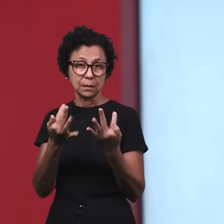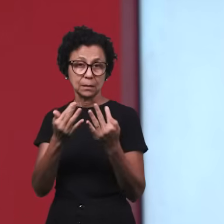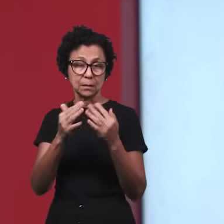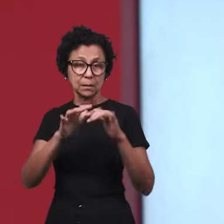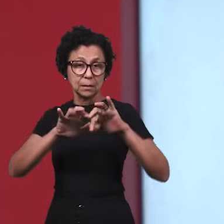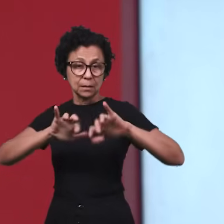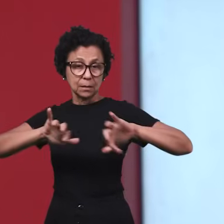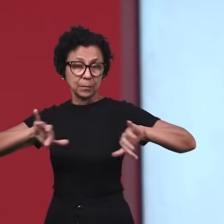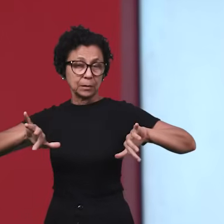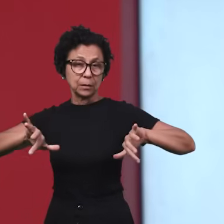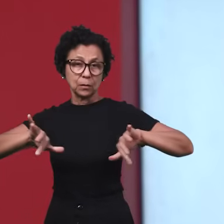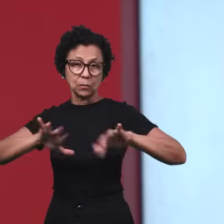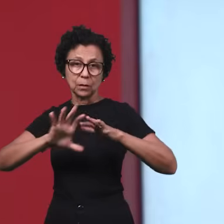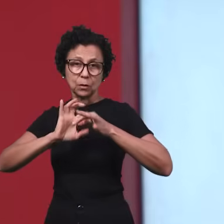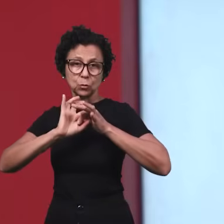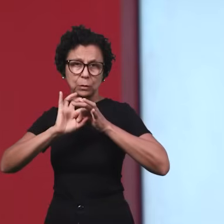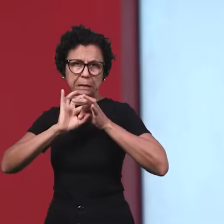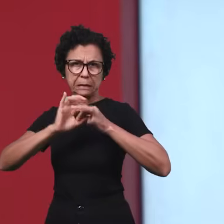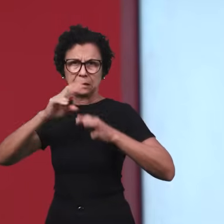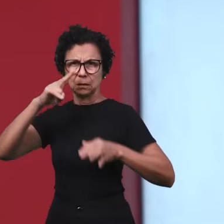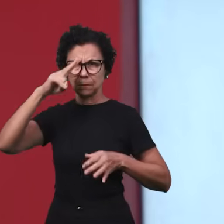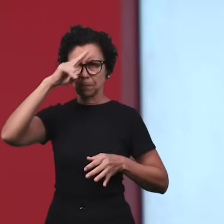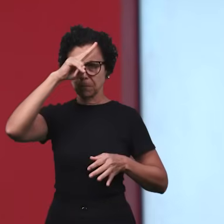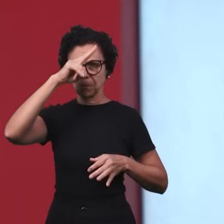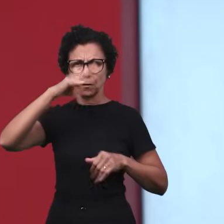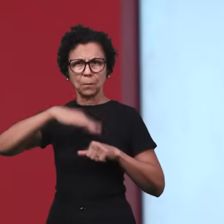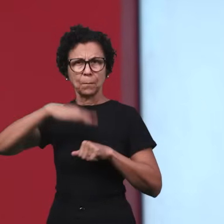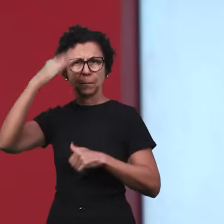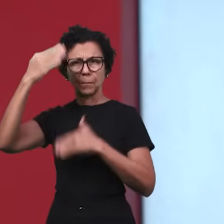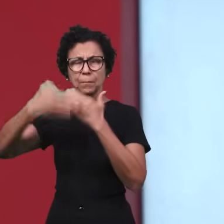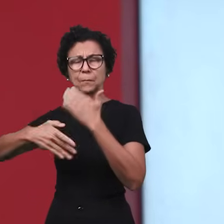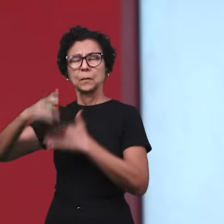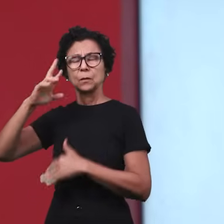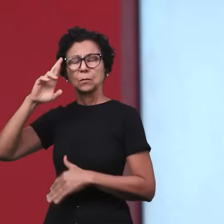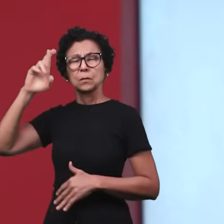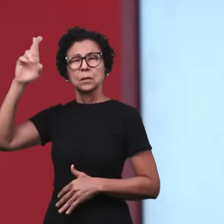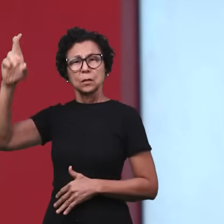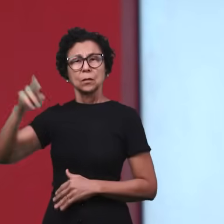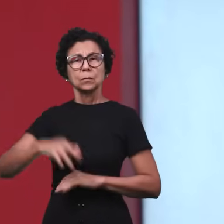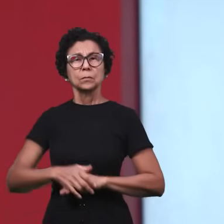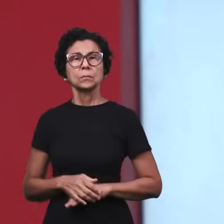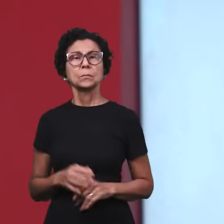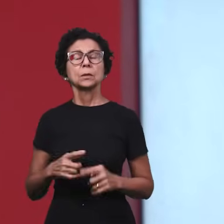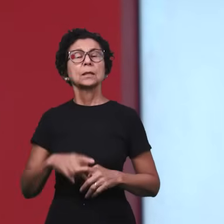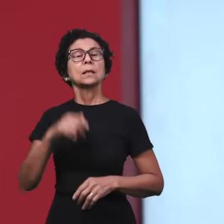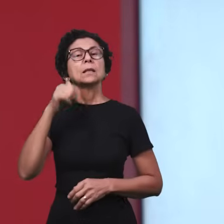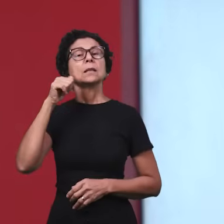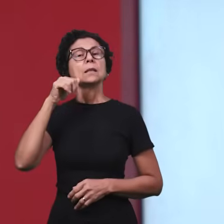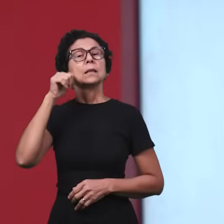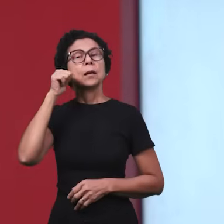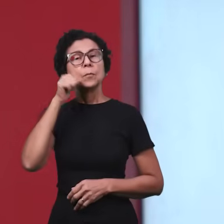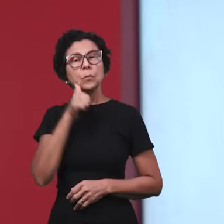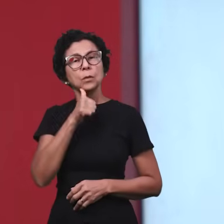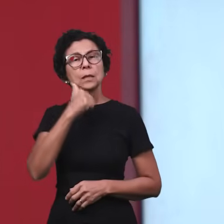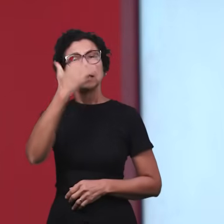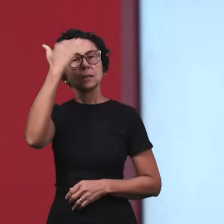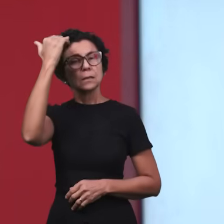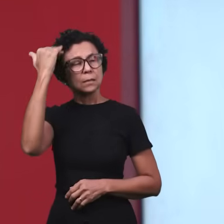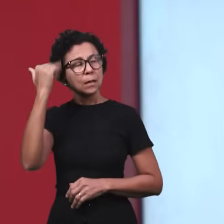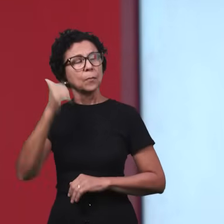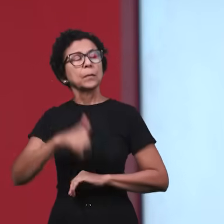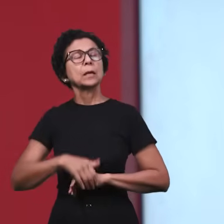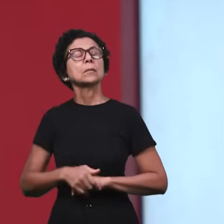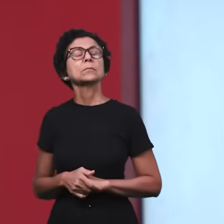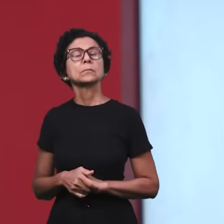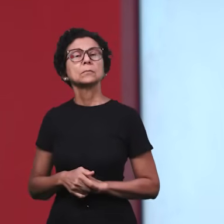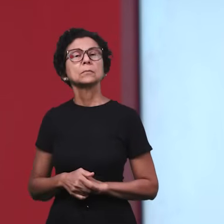pelo contrário, a família está cada vez mais forte, mais unida no Senhor, porque tem uma mulher virtuosa que não teme esse